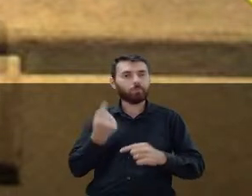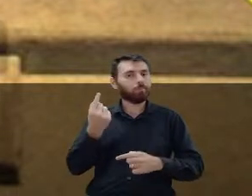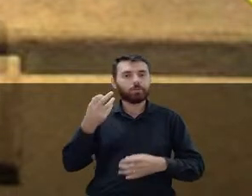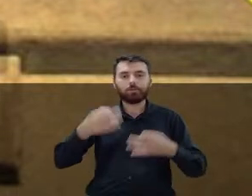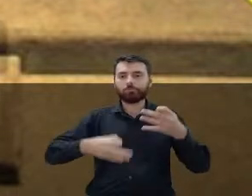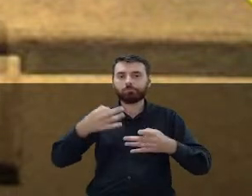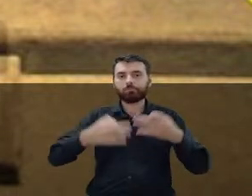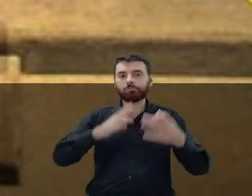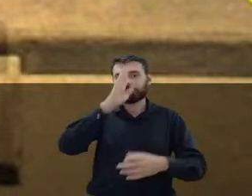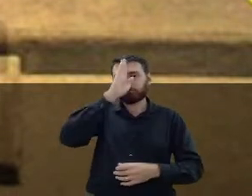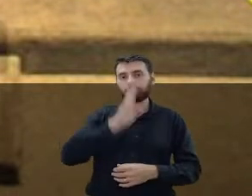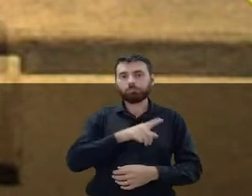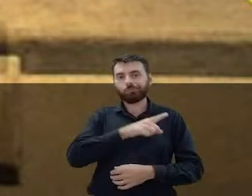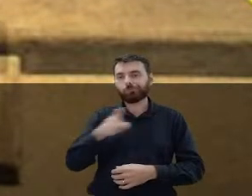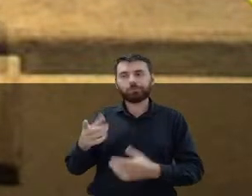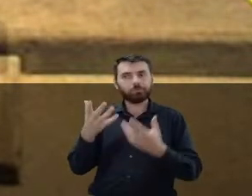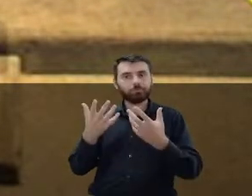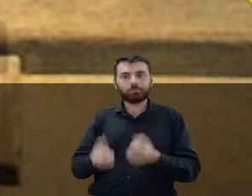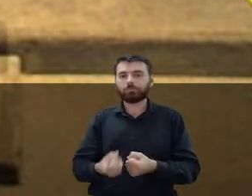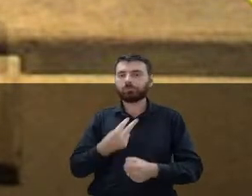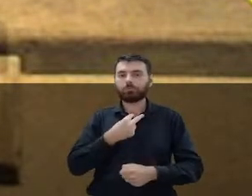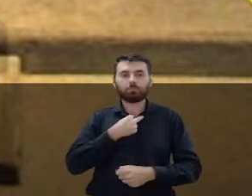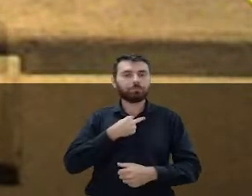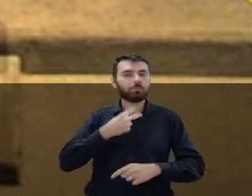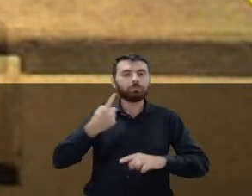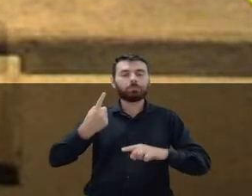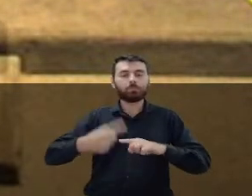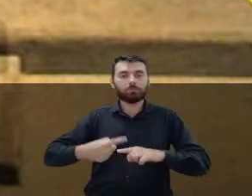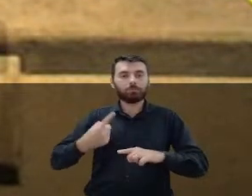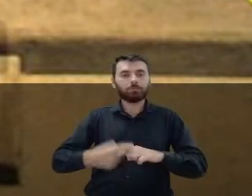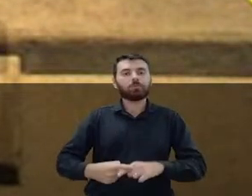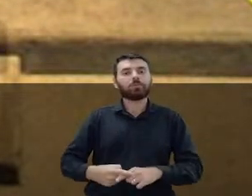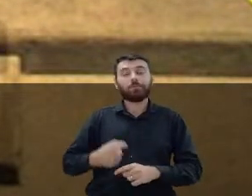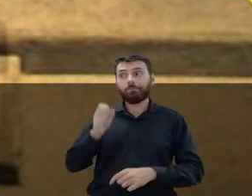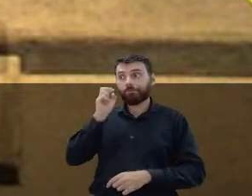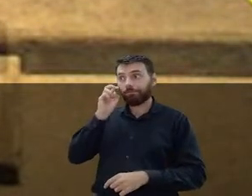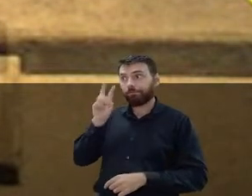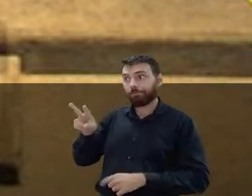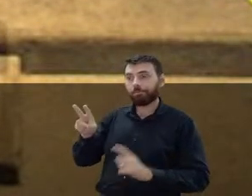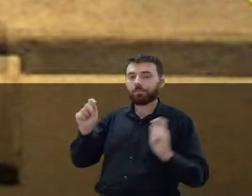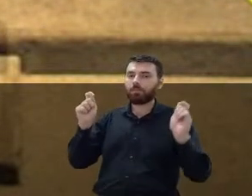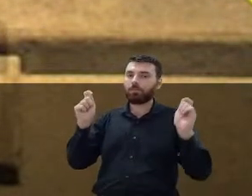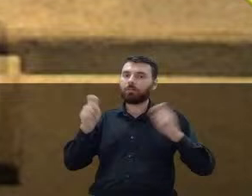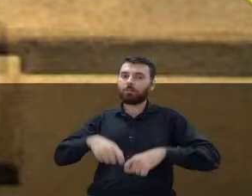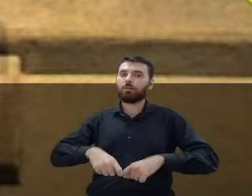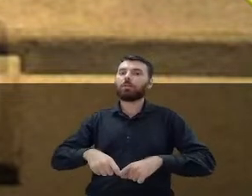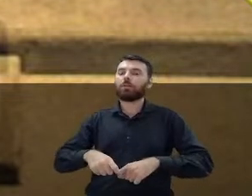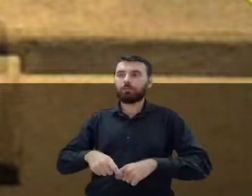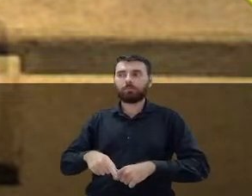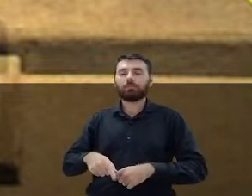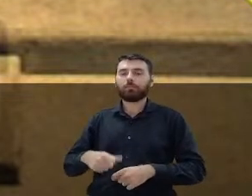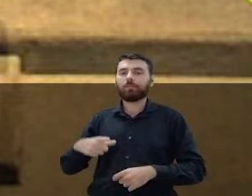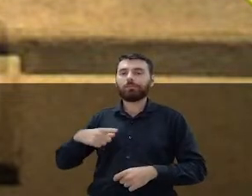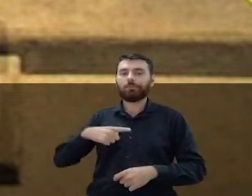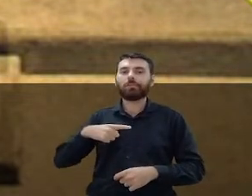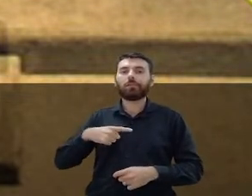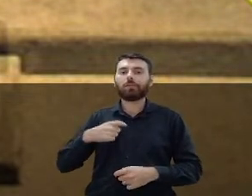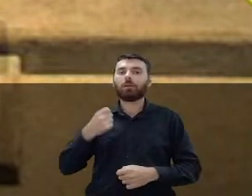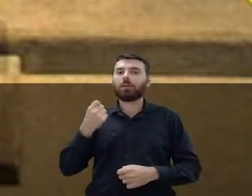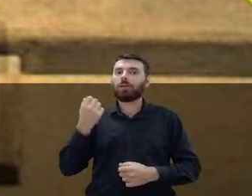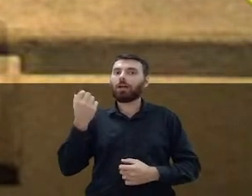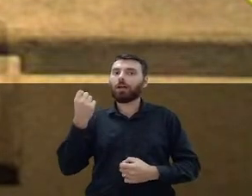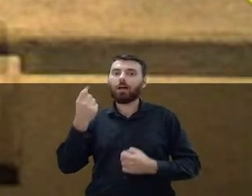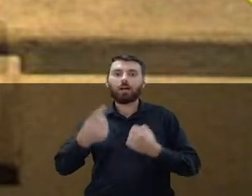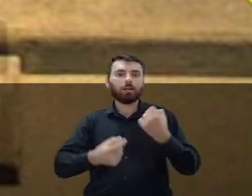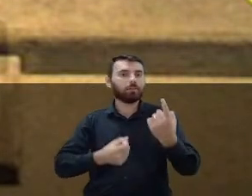porque a gente reiteradamente vê algumas ocasiões em que esse